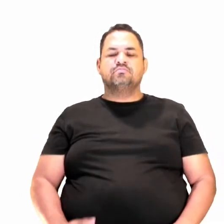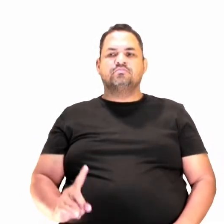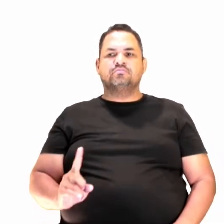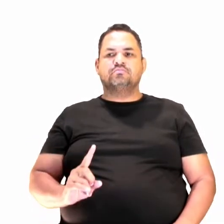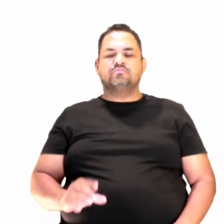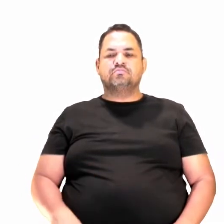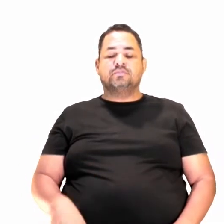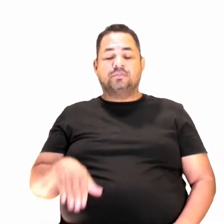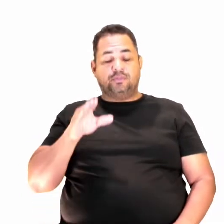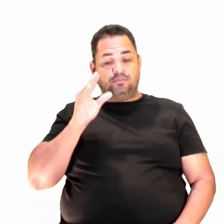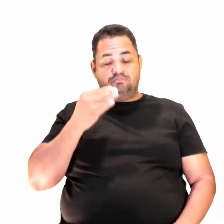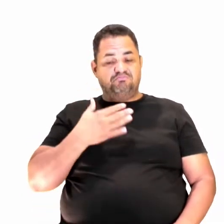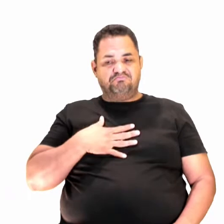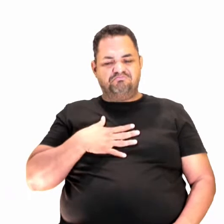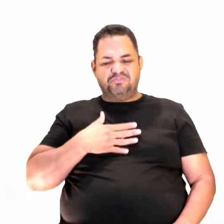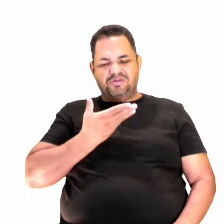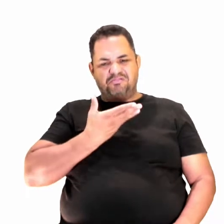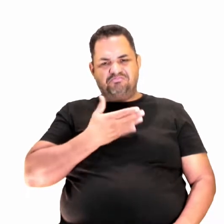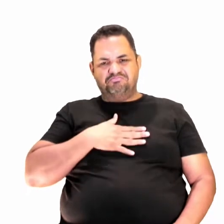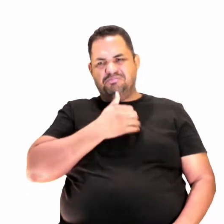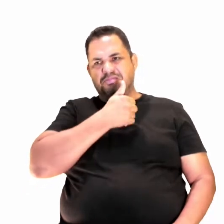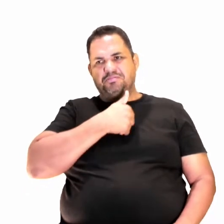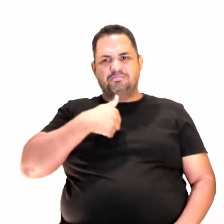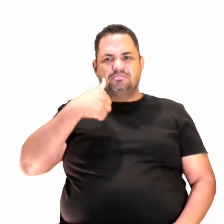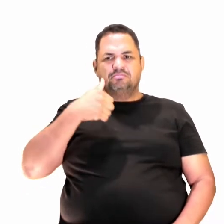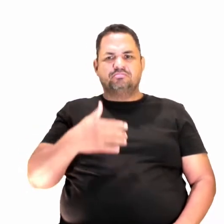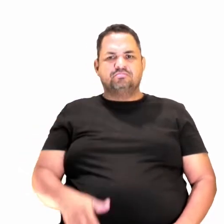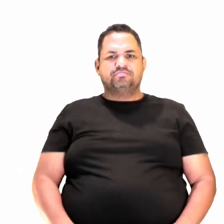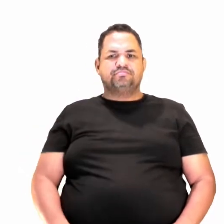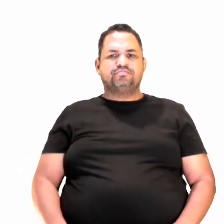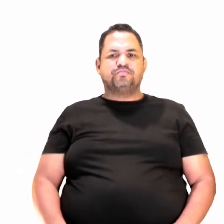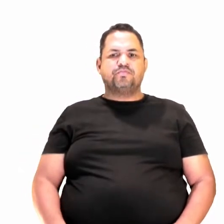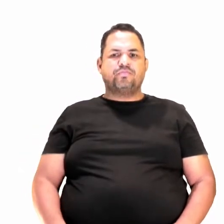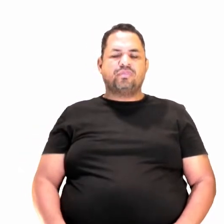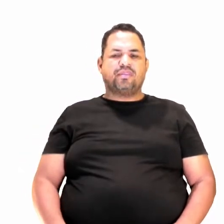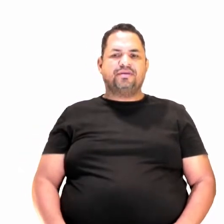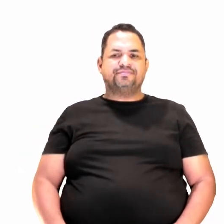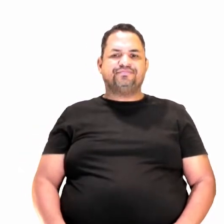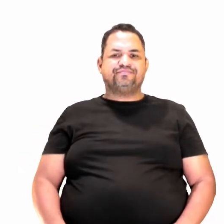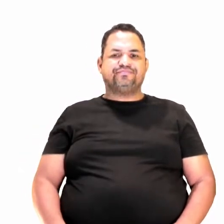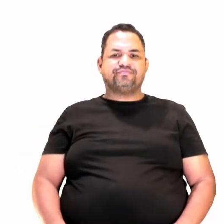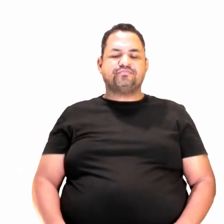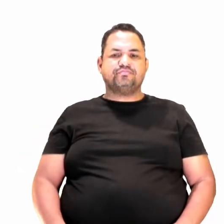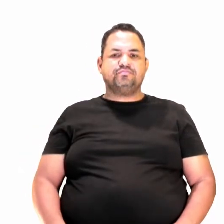Olha aí, are you tall or short? Você é alto ou pequeno? A palavra